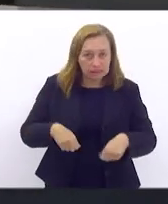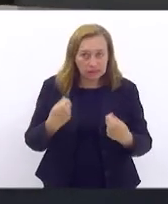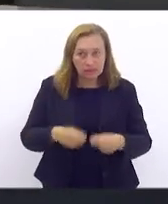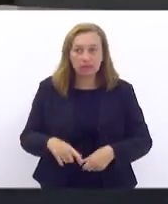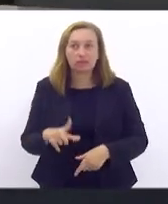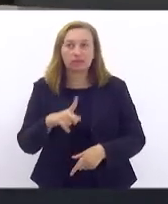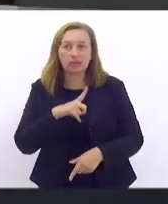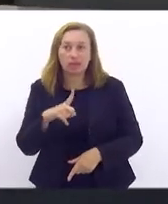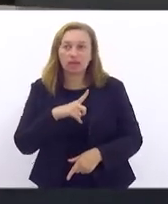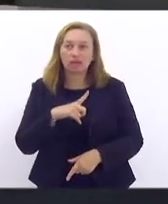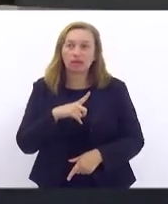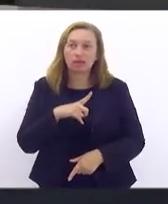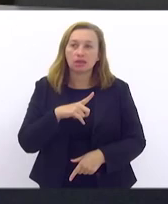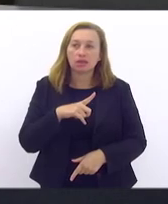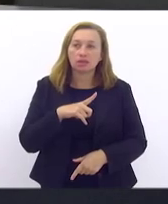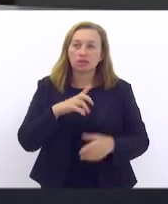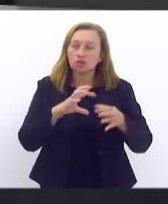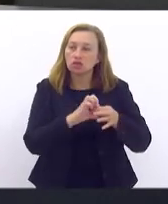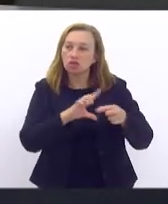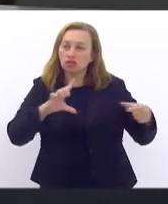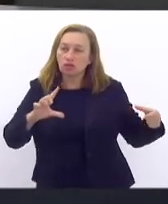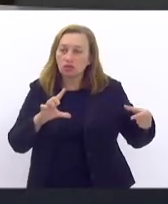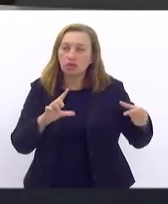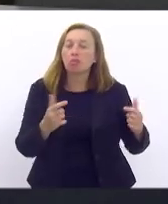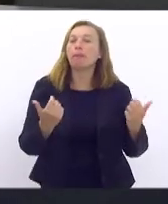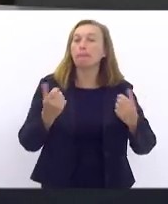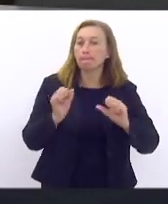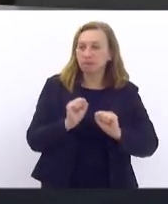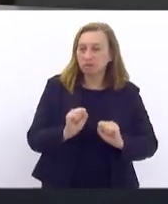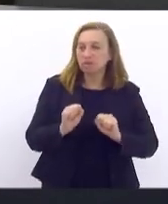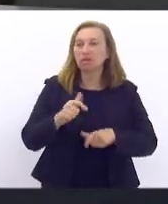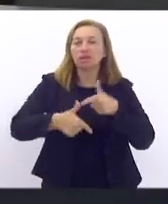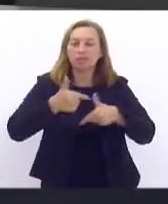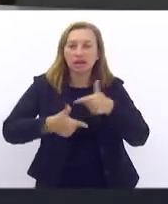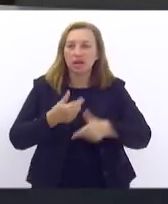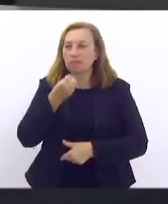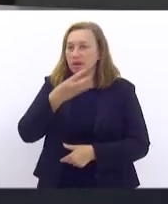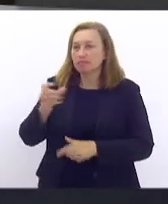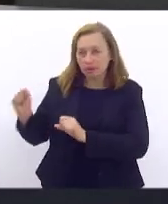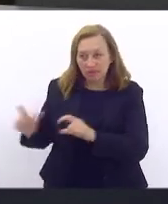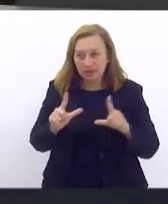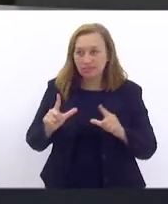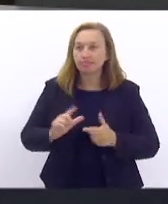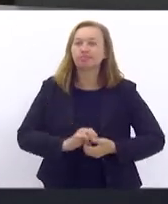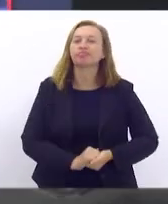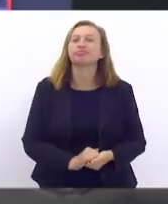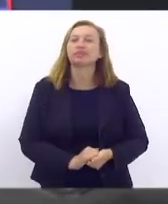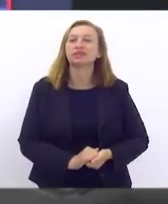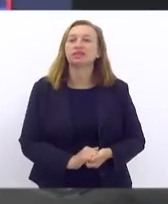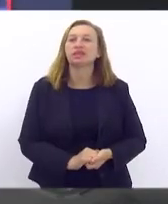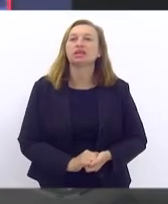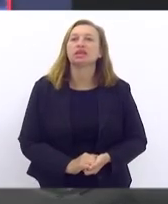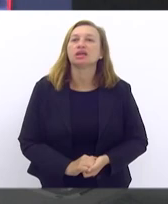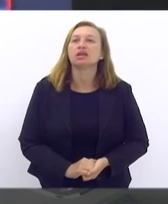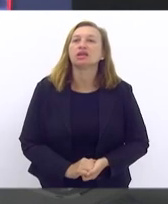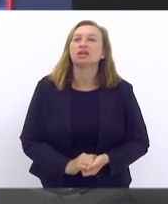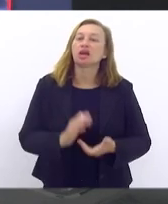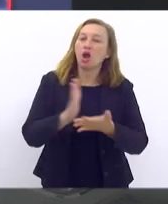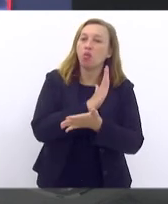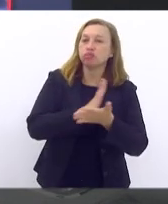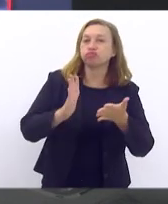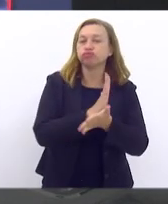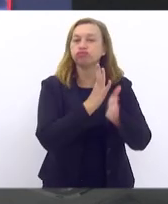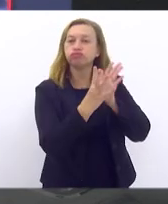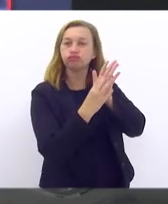ter uma desvinculação para poder trabalhar bem. Pode passar. Bom, eu vou dar alguns